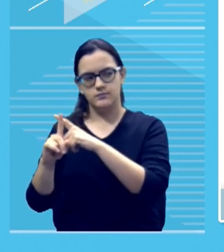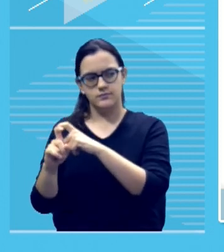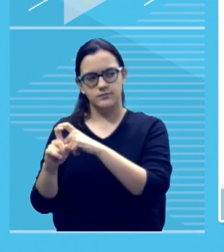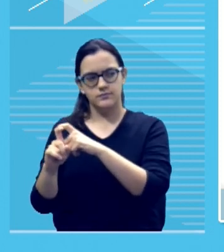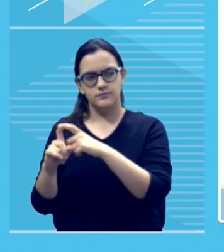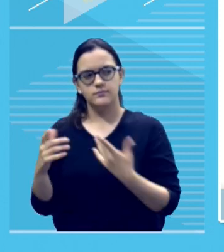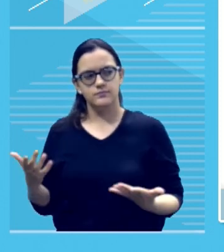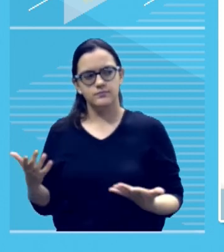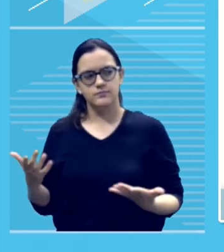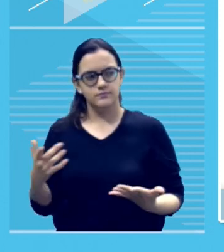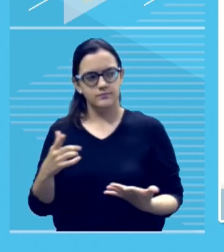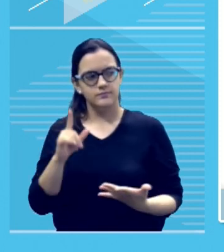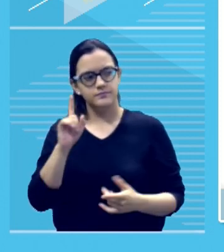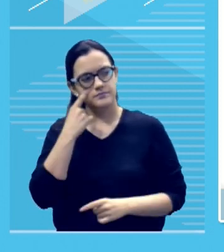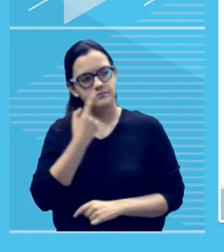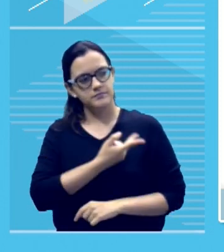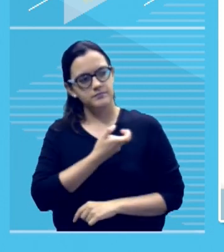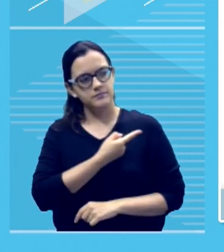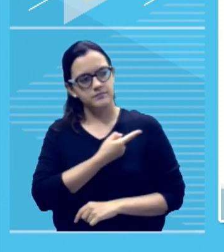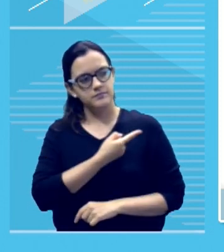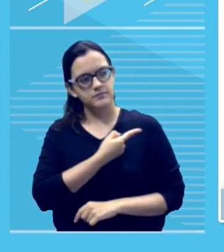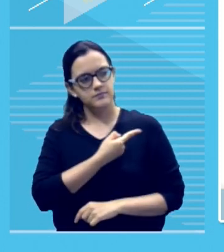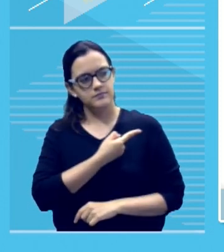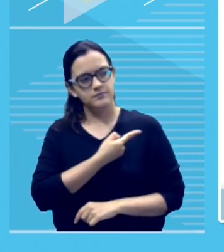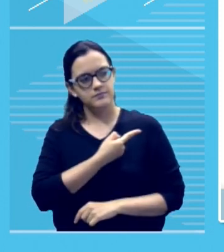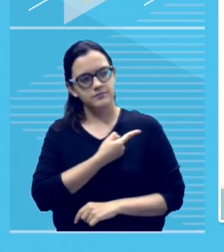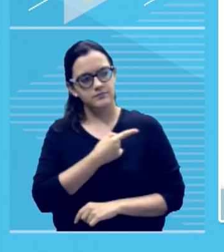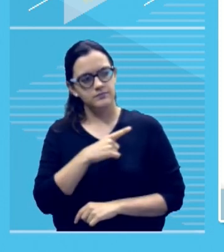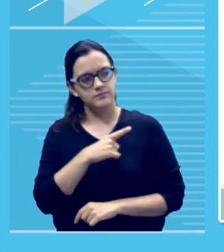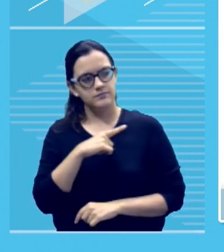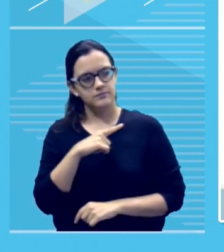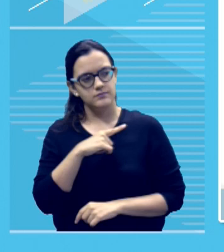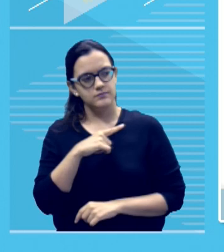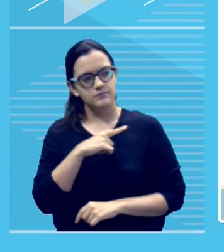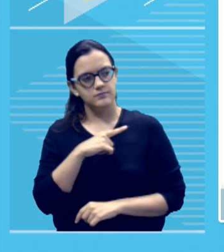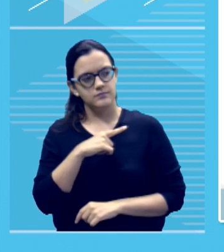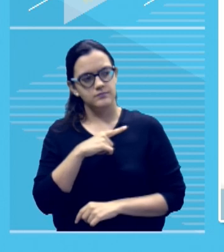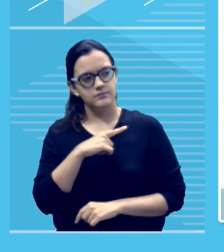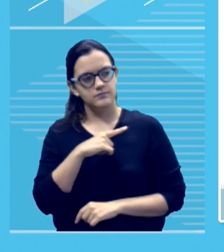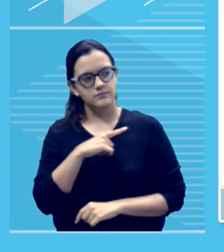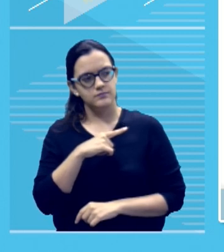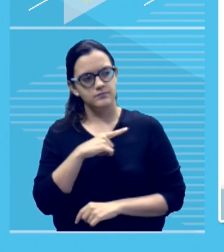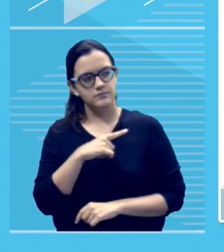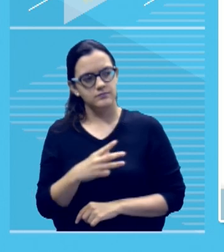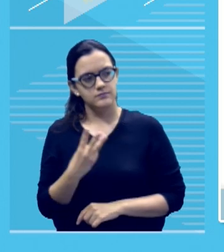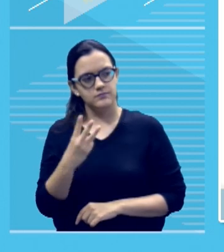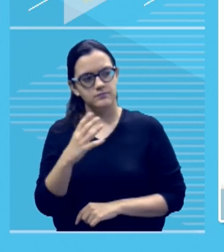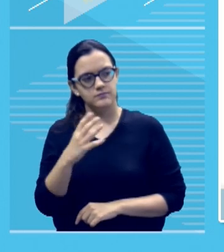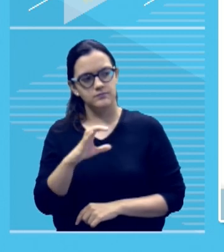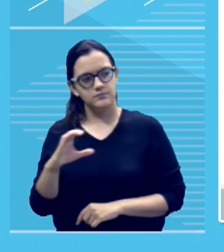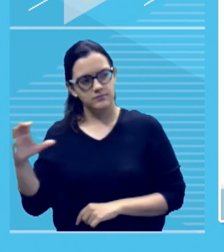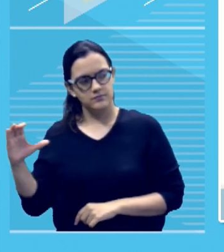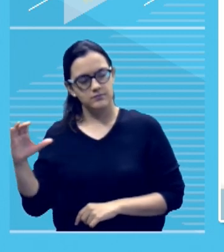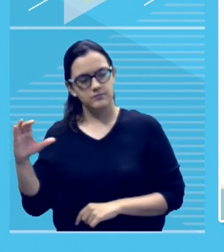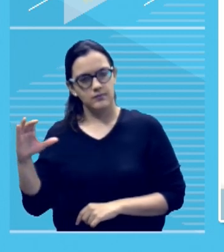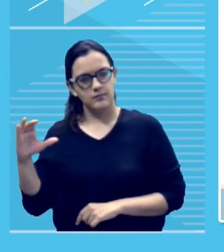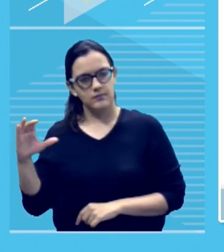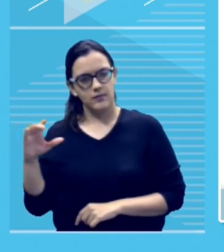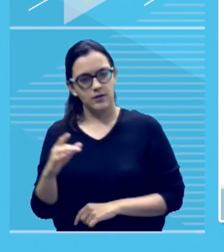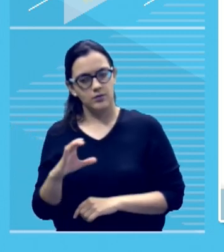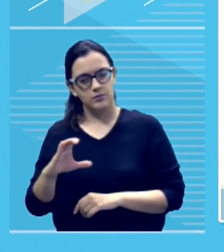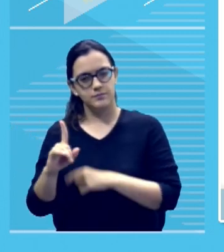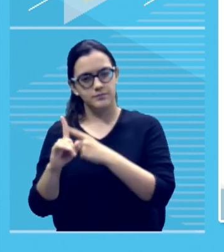Carbono assimétrico é aquele que apresenta o quê? Quatro ligantes diferentes entre si. Quiral vem de quiros,